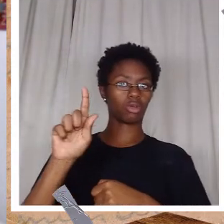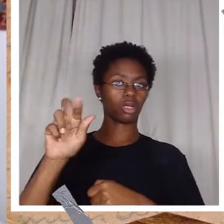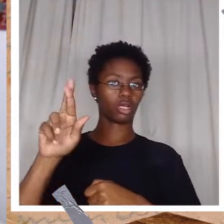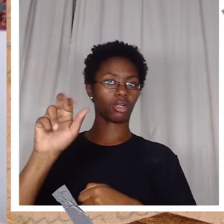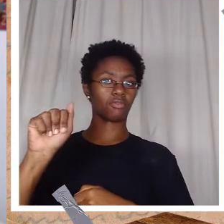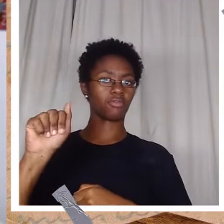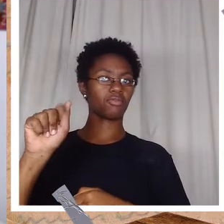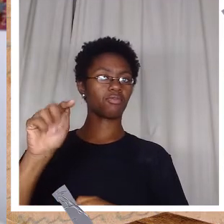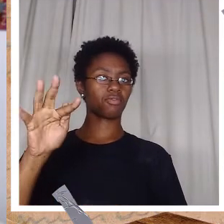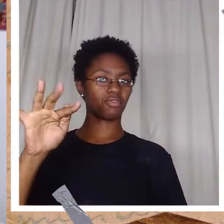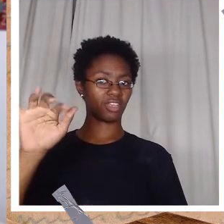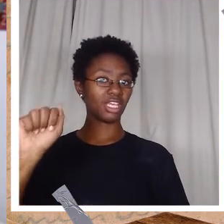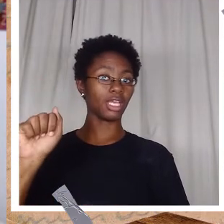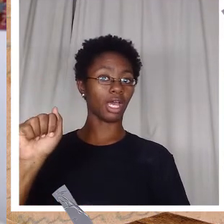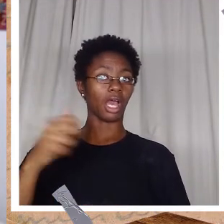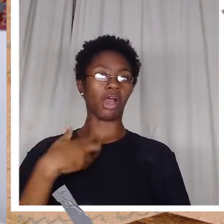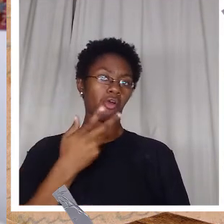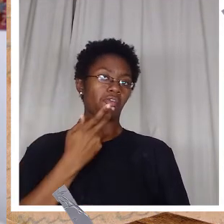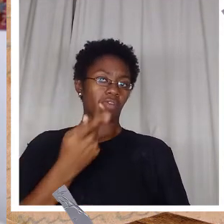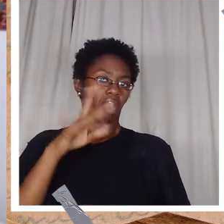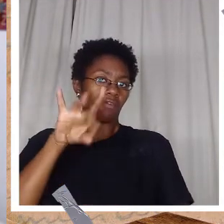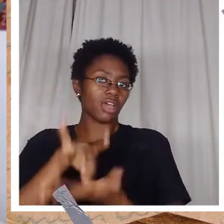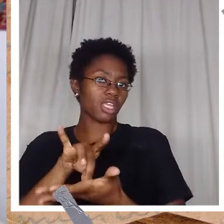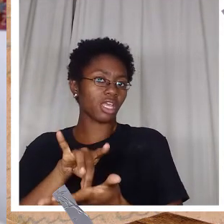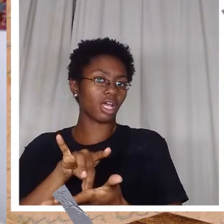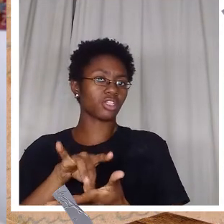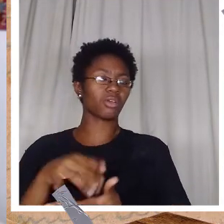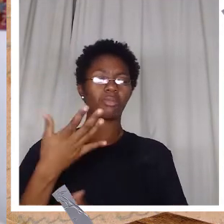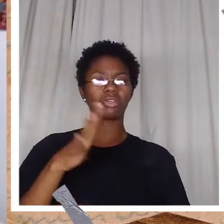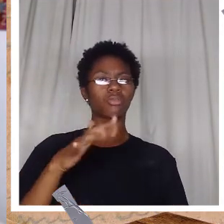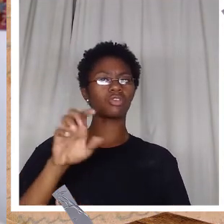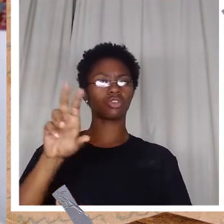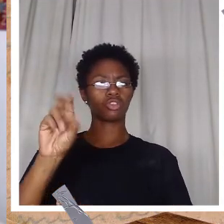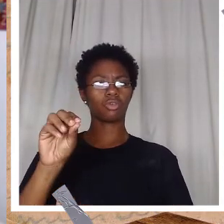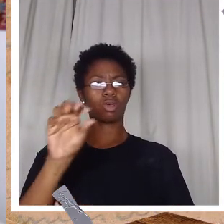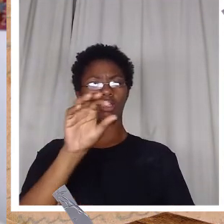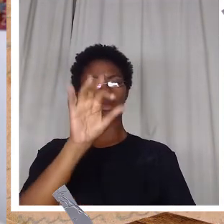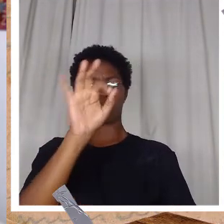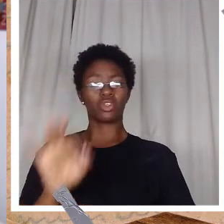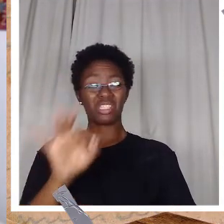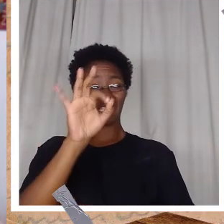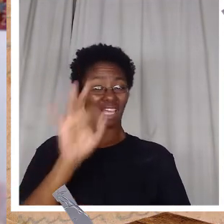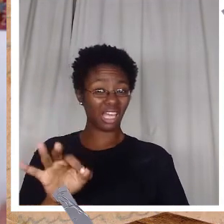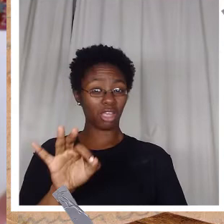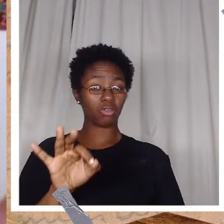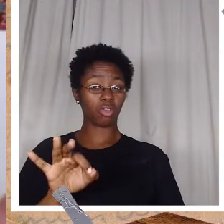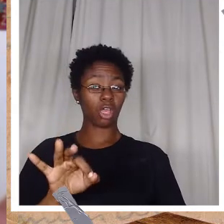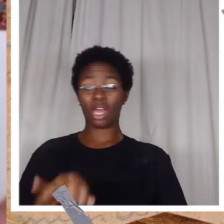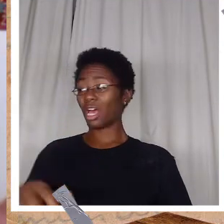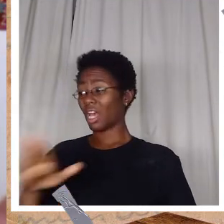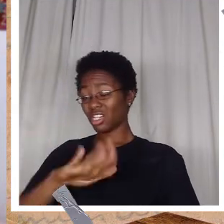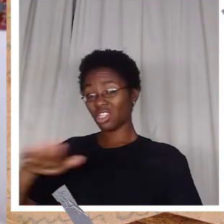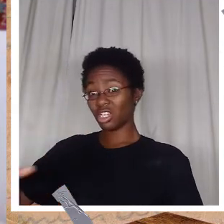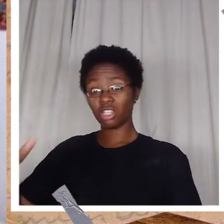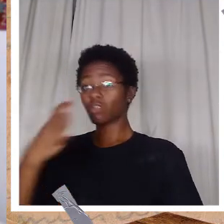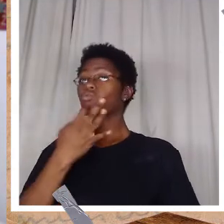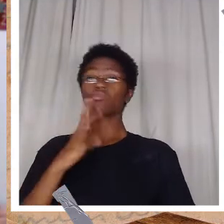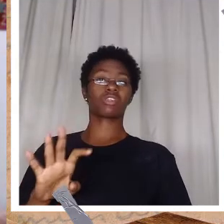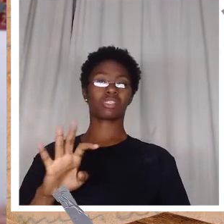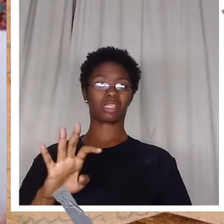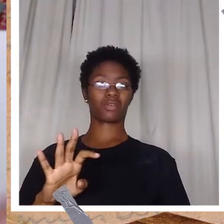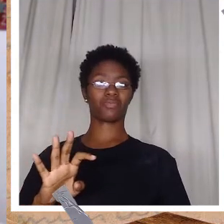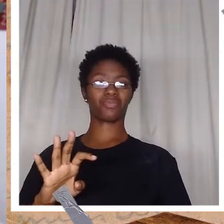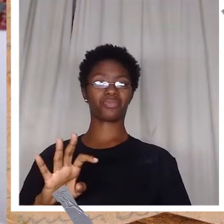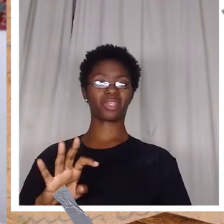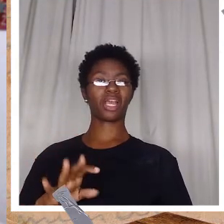diria, e sem medo de errar, 50, eram completamente desconhecidos das crianças nas escolas, como um todo. As pessoas